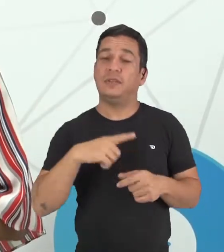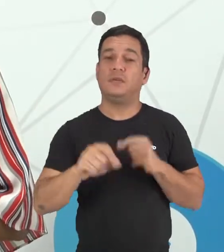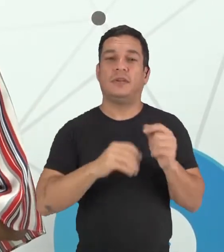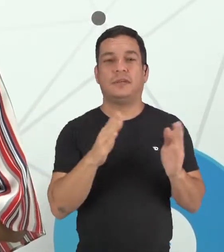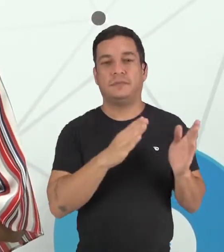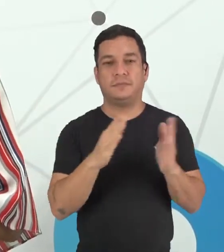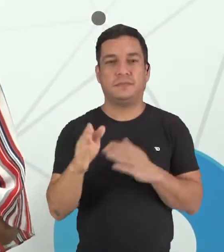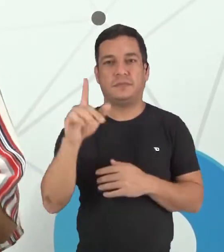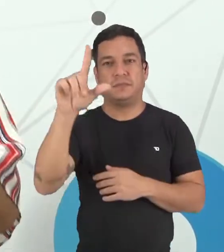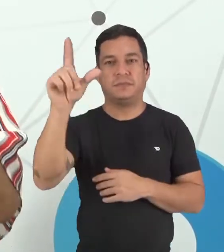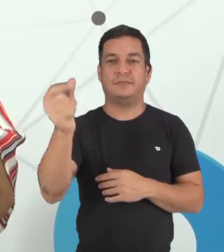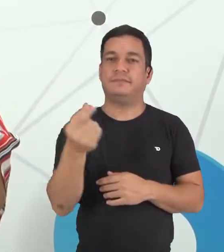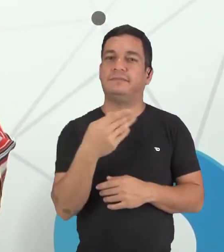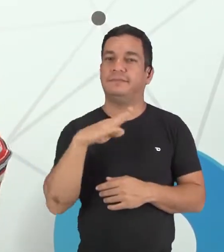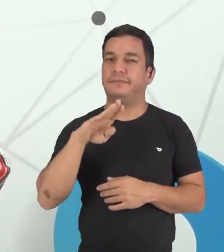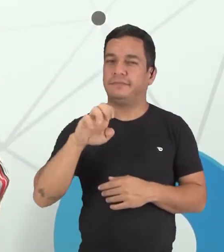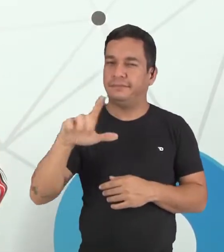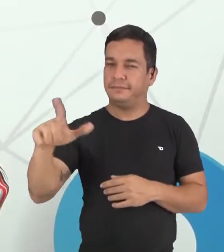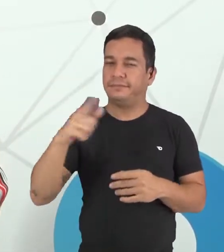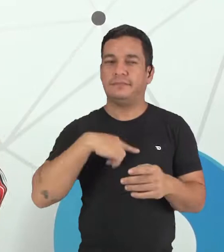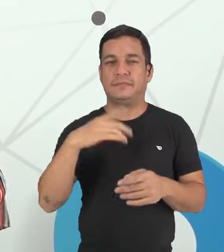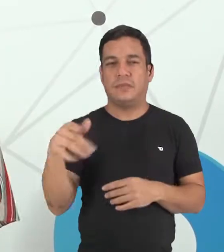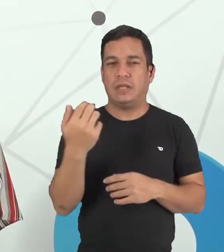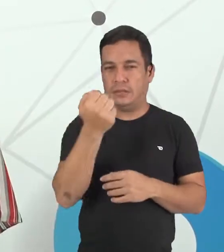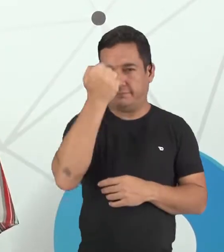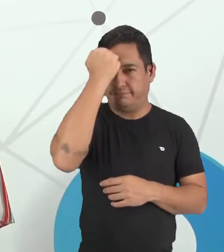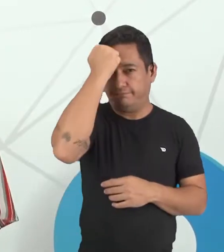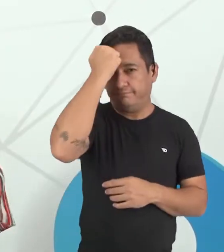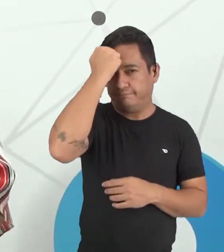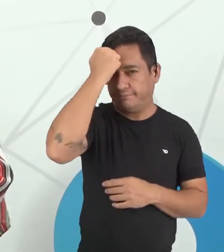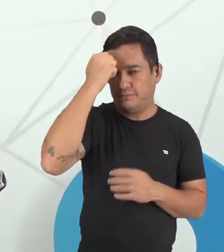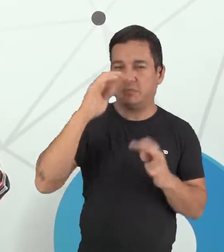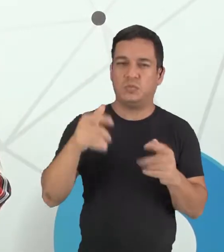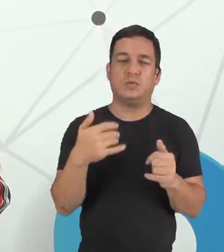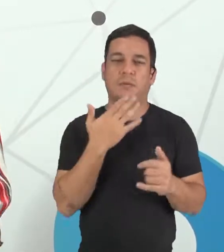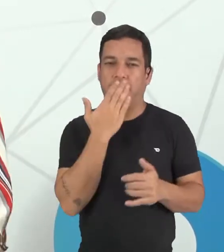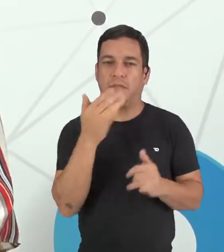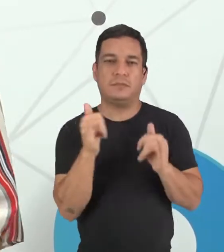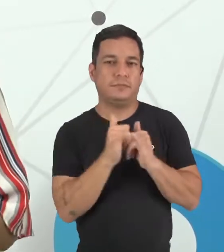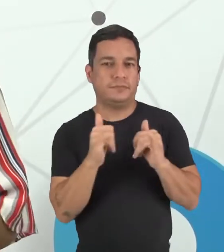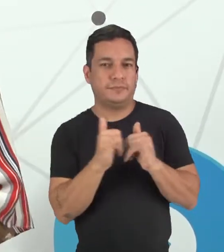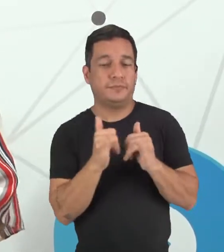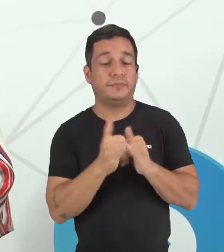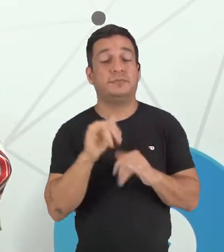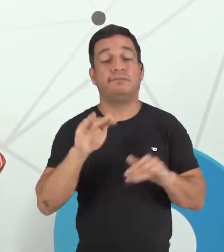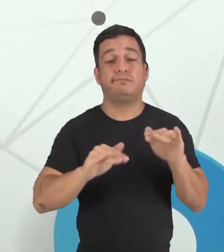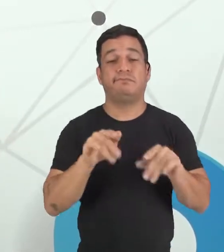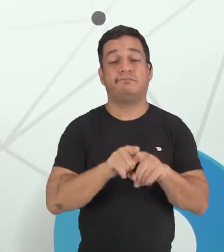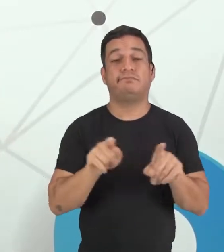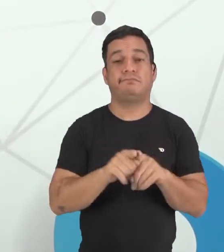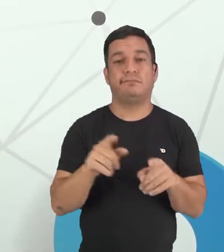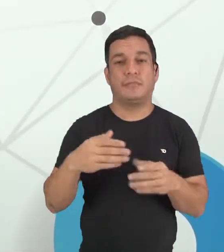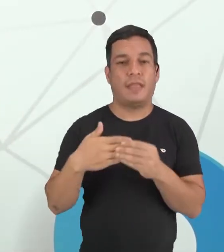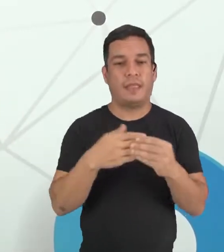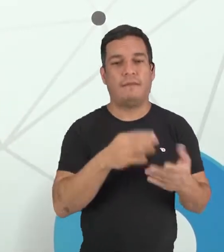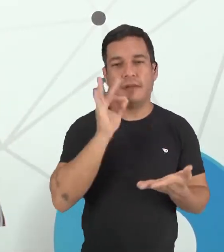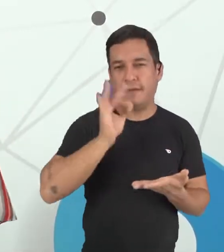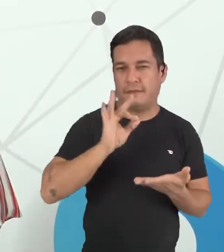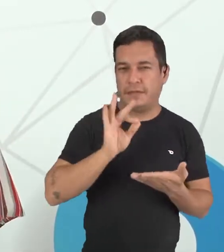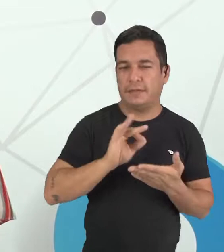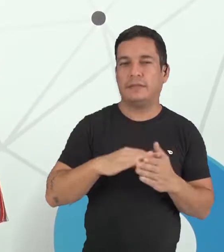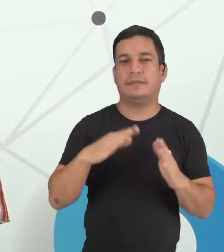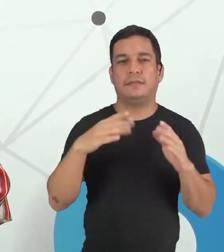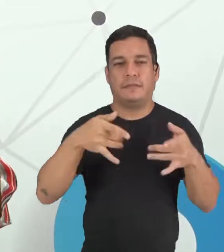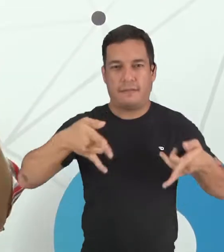da lua de mel, em que ele se arrepende de tudo que ele fez, pede perdão, muitas vezes leva um café da manhã